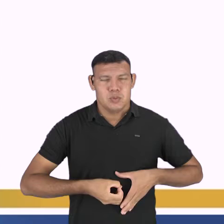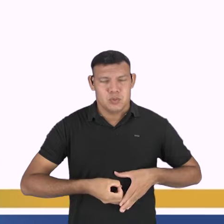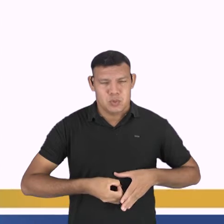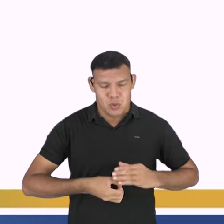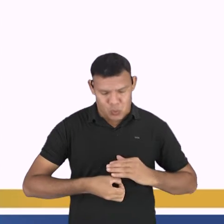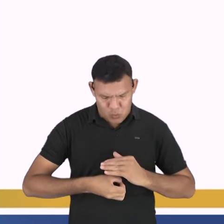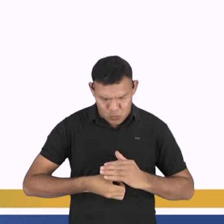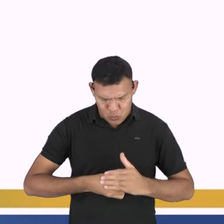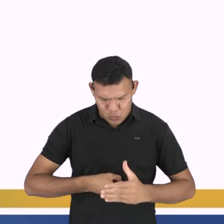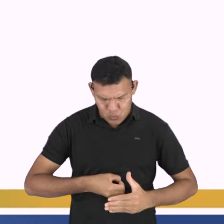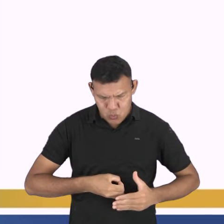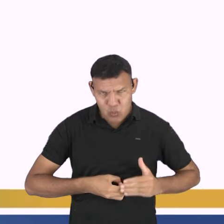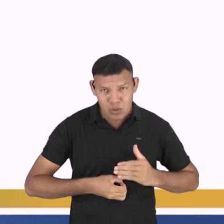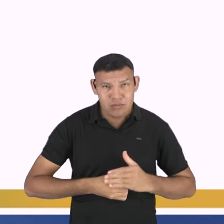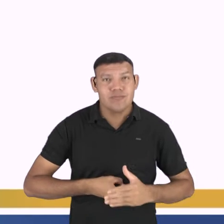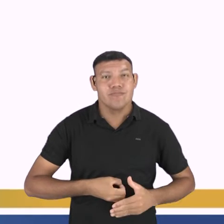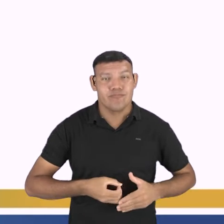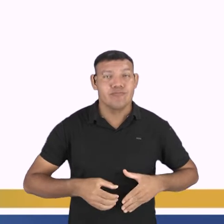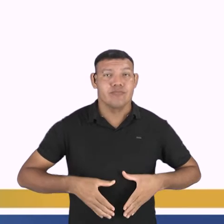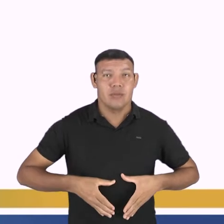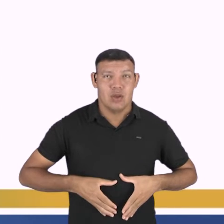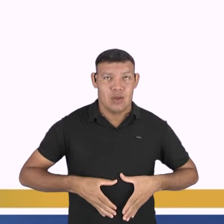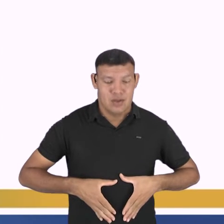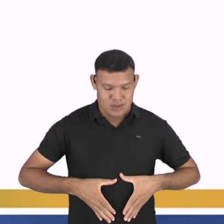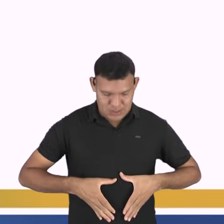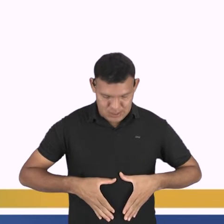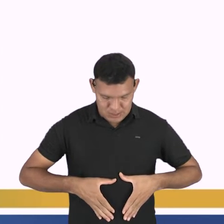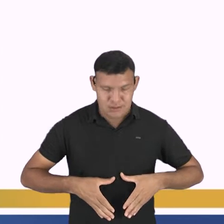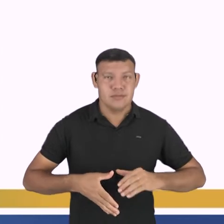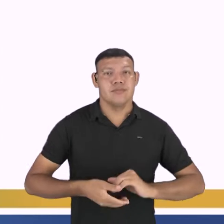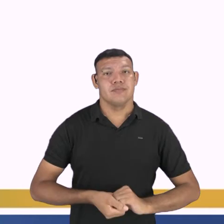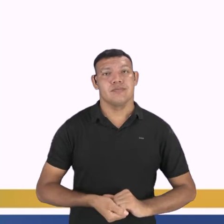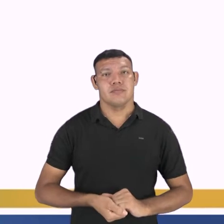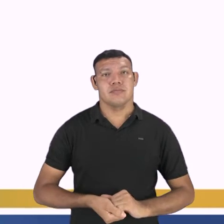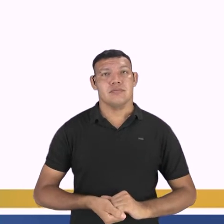grosso, que é formado dentro do útero, para